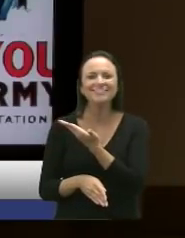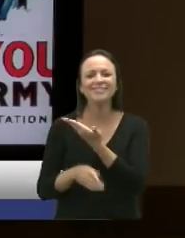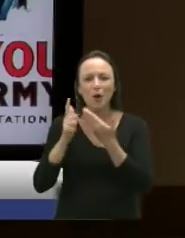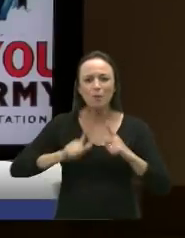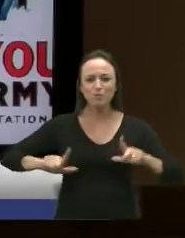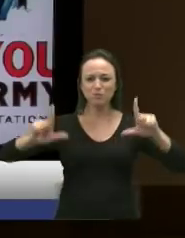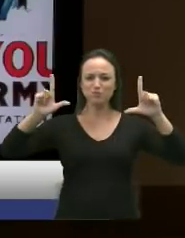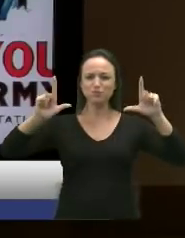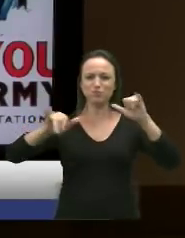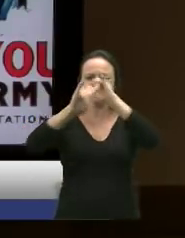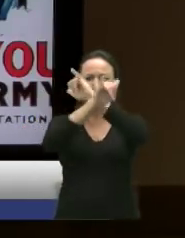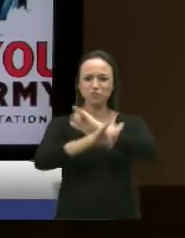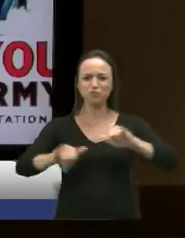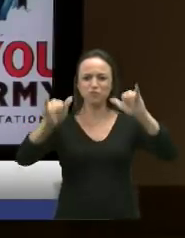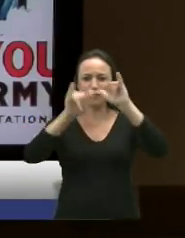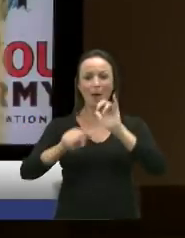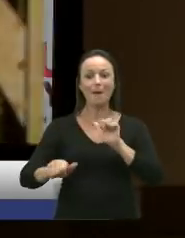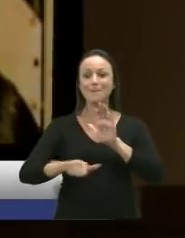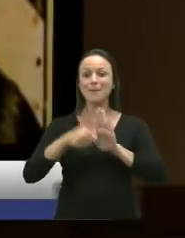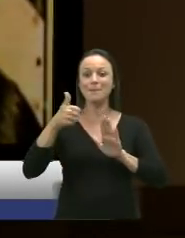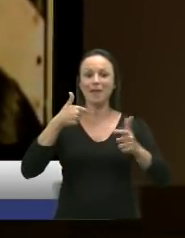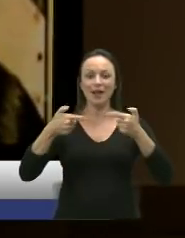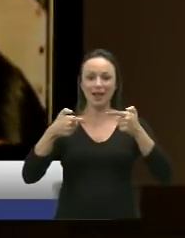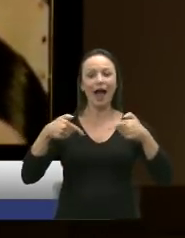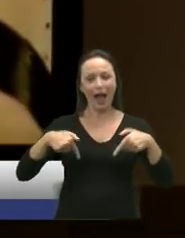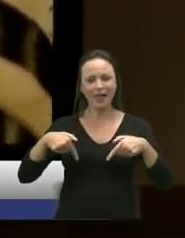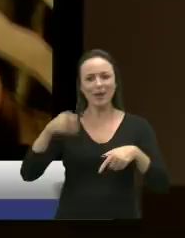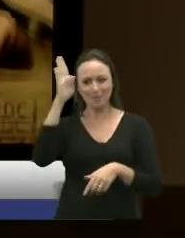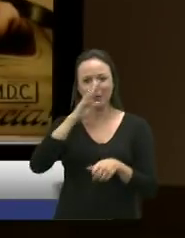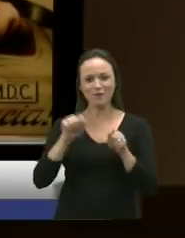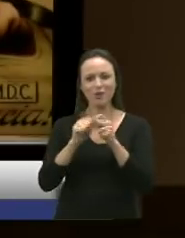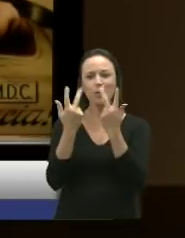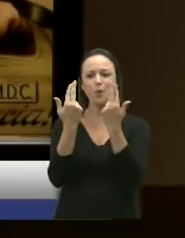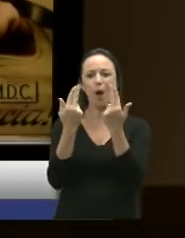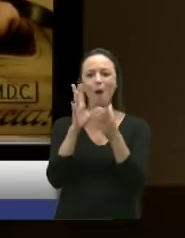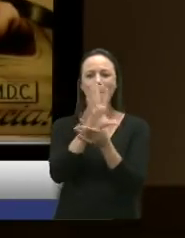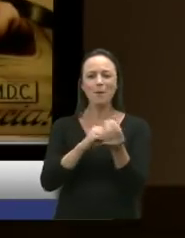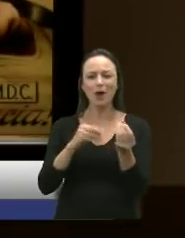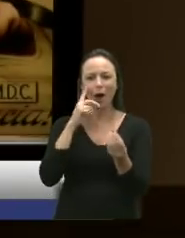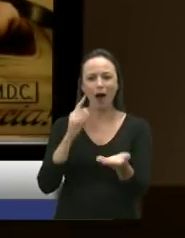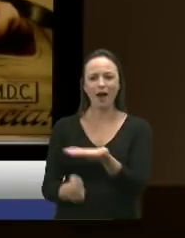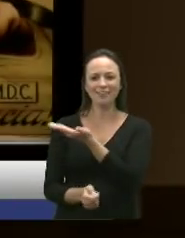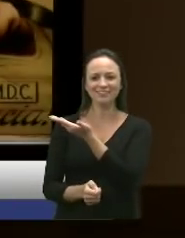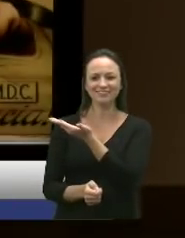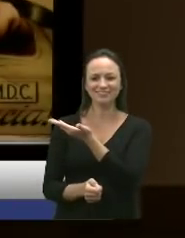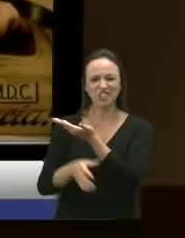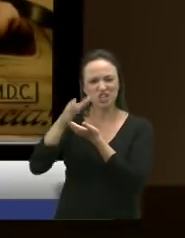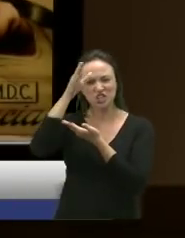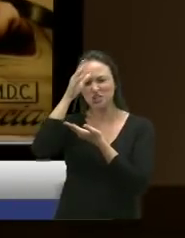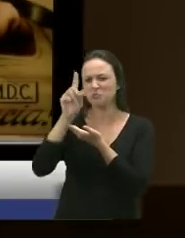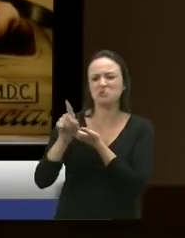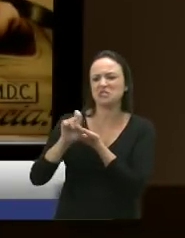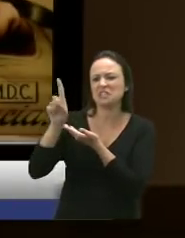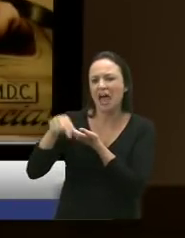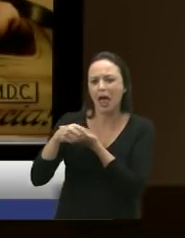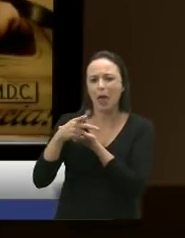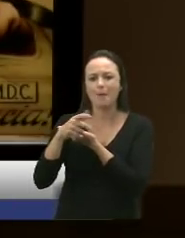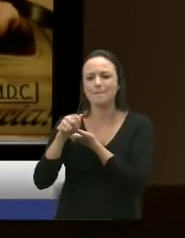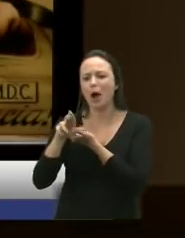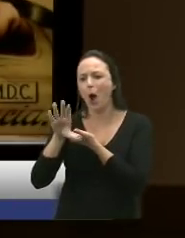de propaganda, convocação americana da Primeira Guerra Mundial? Aqui a gente fez uma versão do Tio Sam. Tio Zé, tio Paulo, tio, sei lá, tio